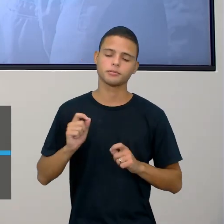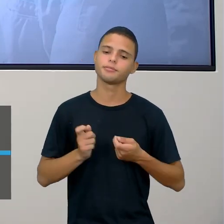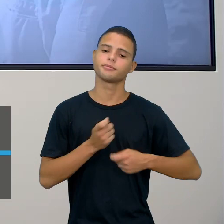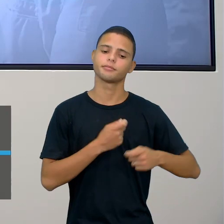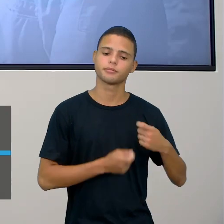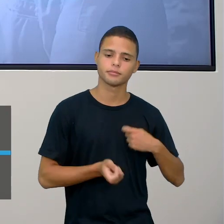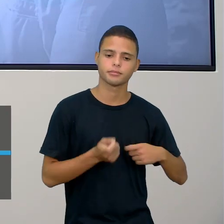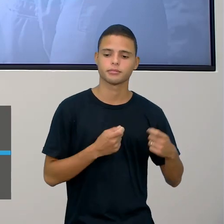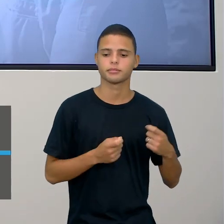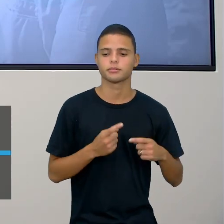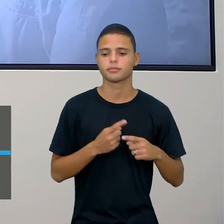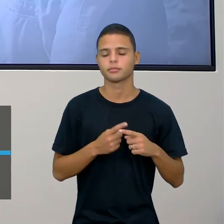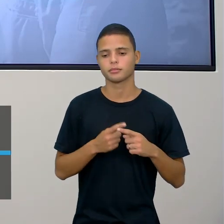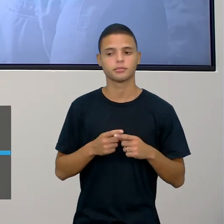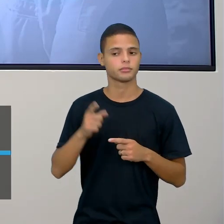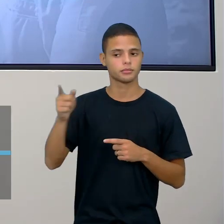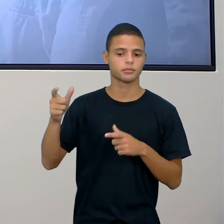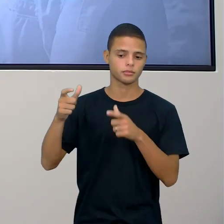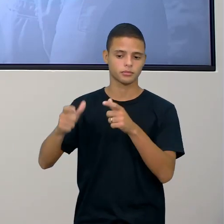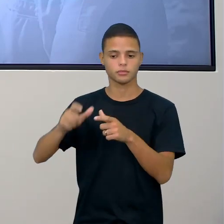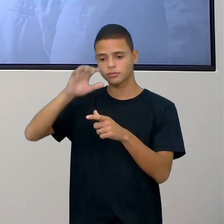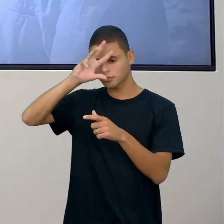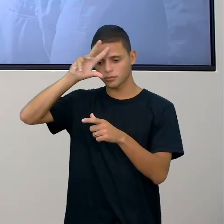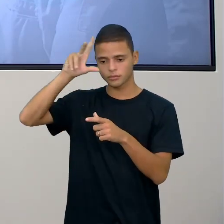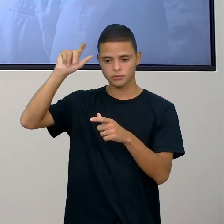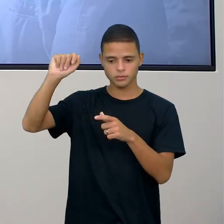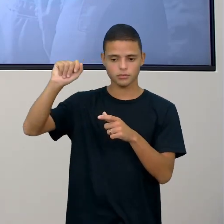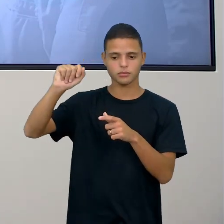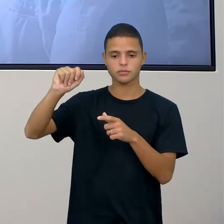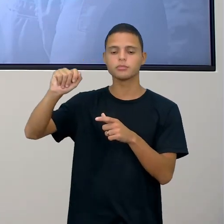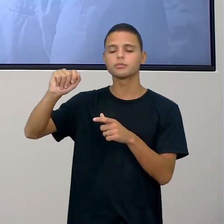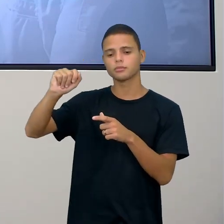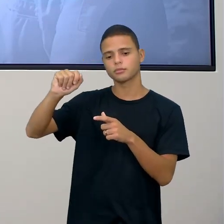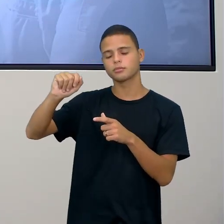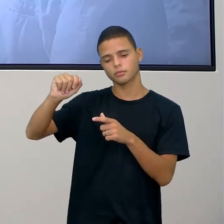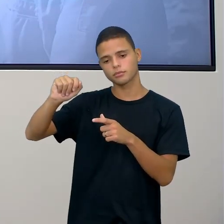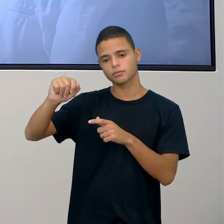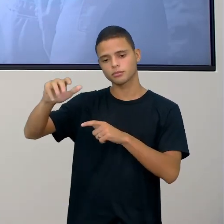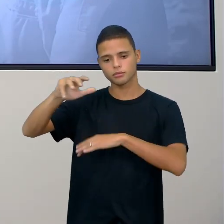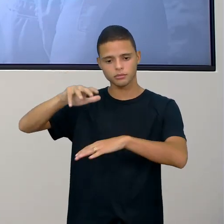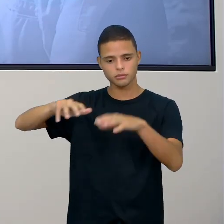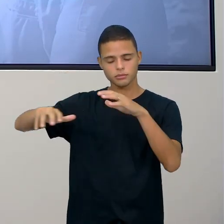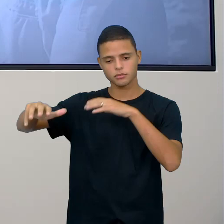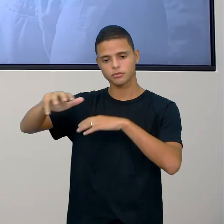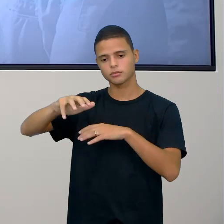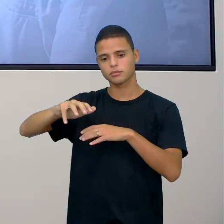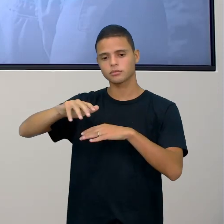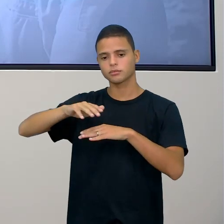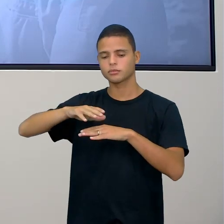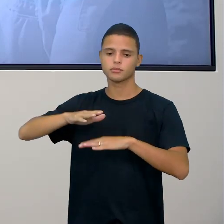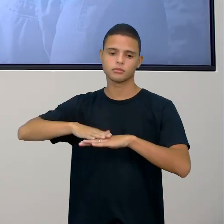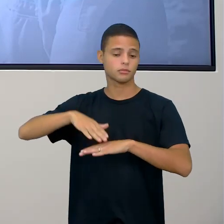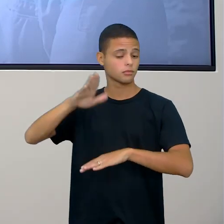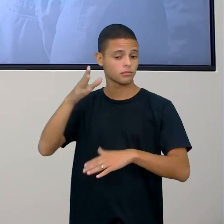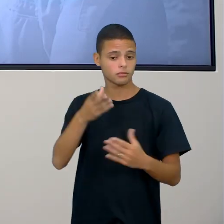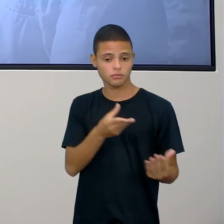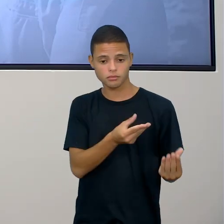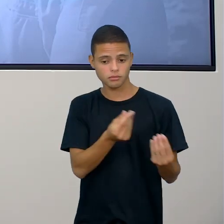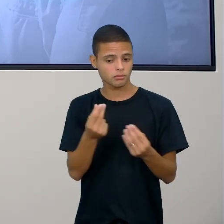também. Porque a África foi um continente, e é ainda um continente extremamente